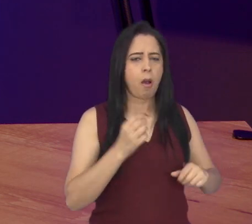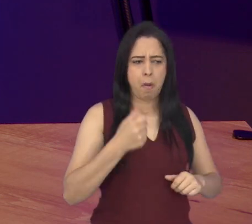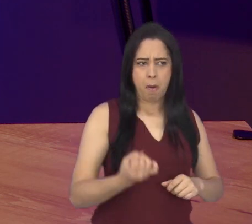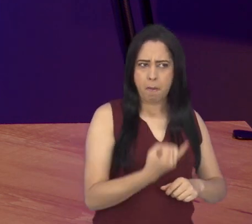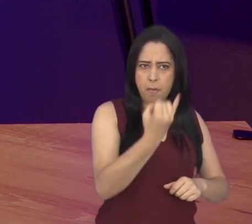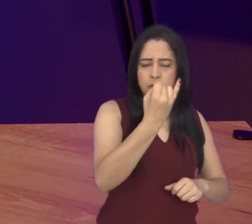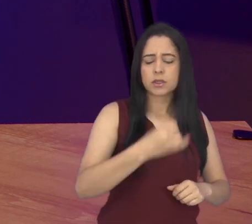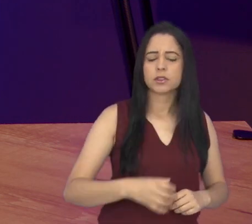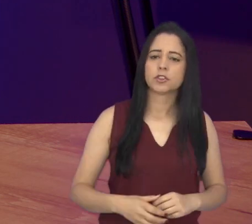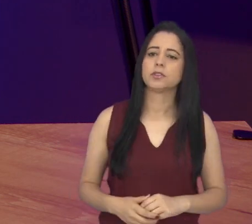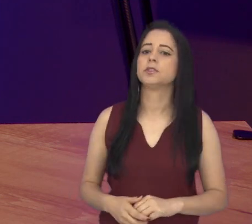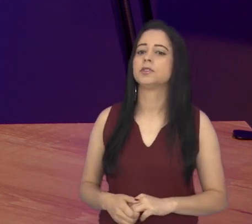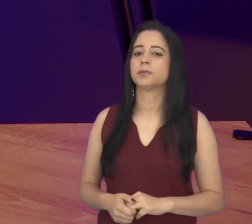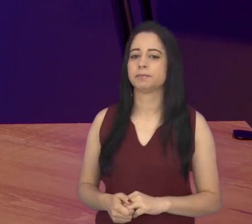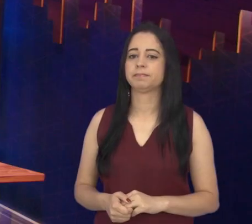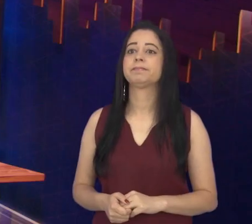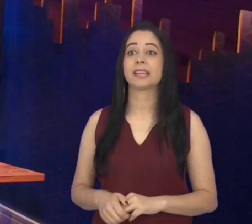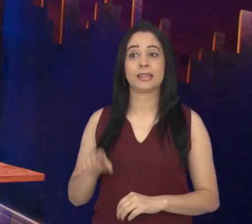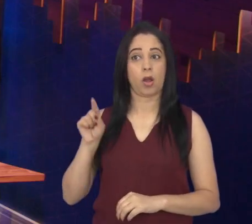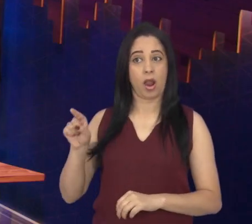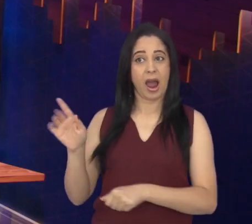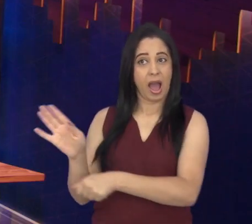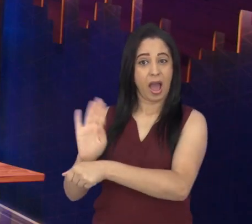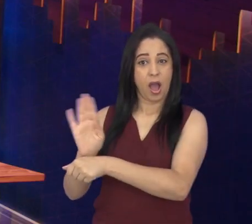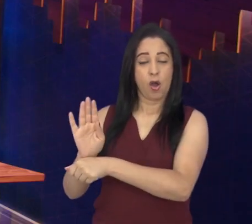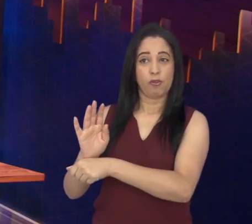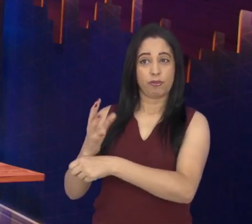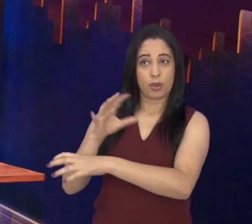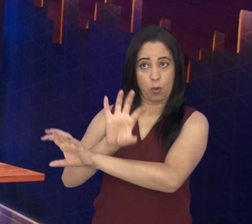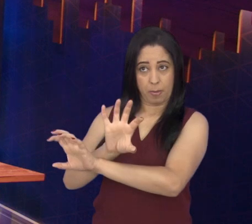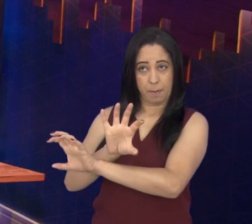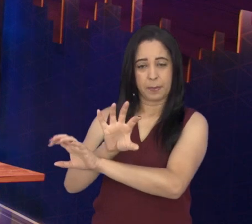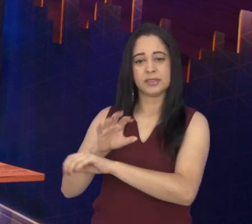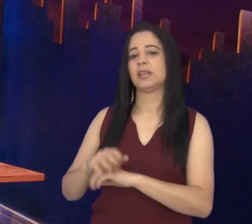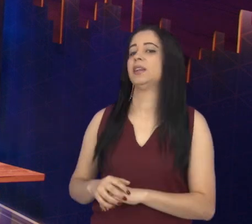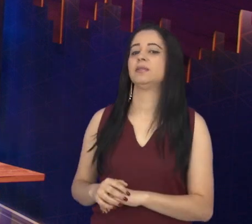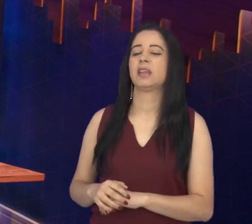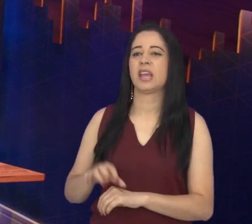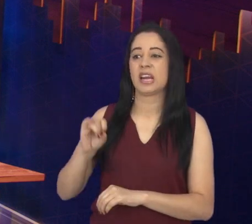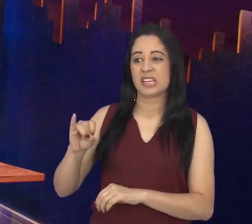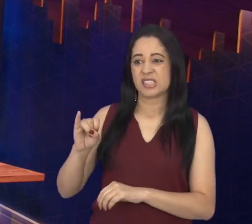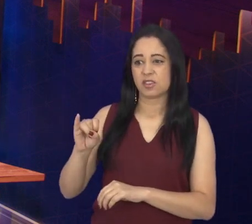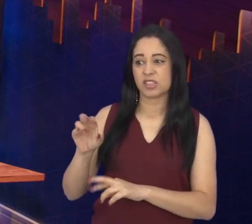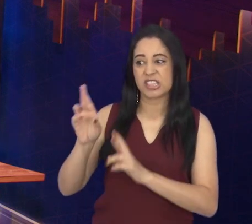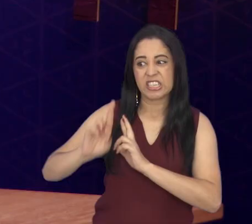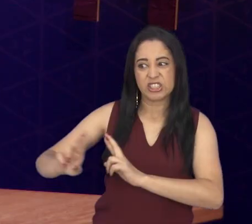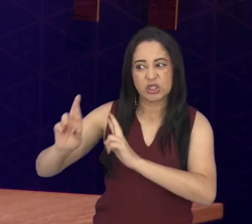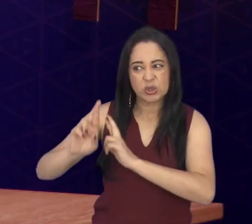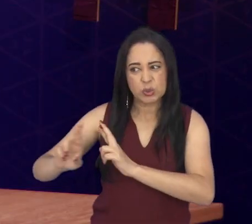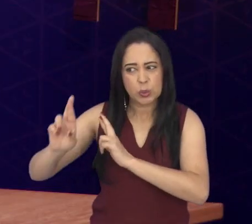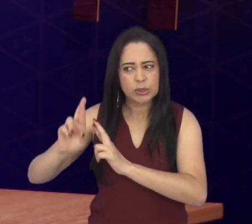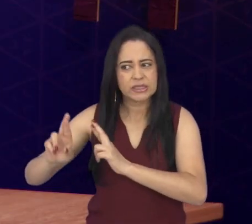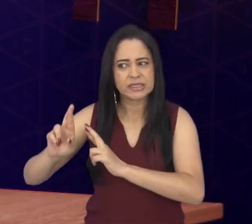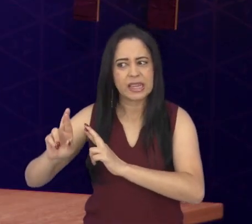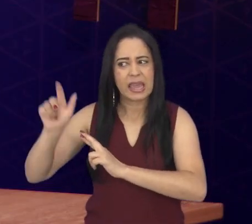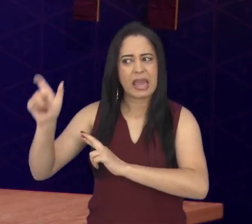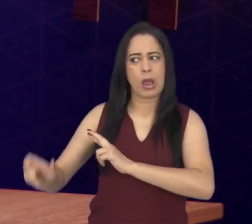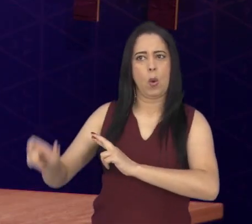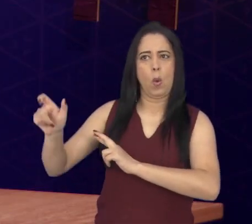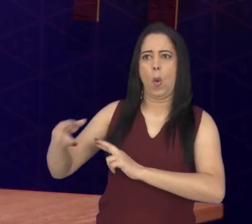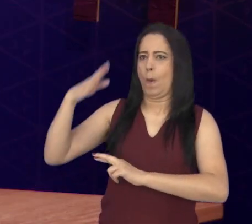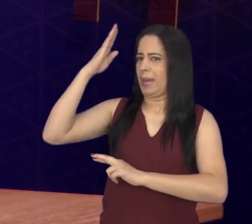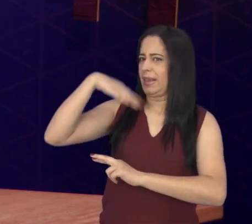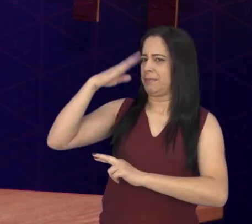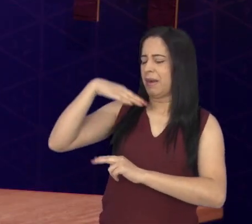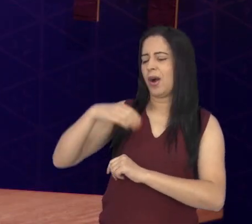que a gente imagina muitas vezes. E inclusive, o Pantera, no filme do Pantera Negra, é um filme que se você torcer pro vilão, você